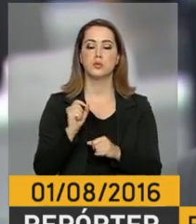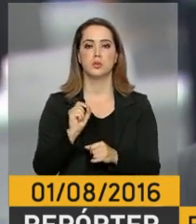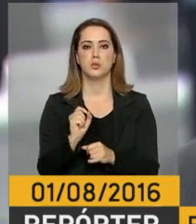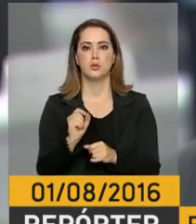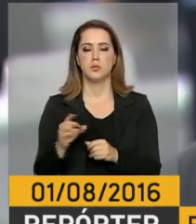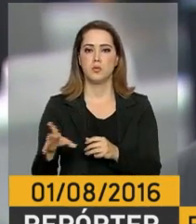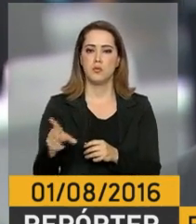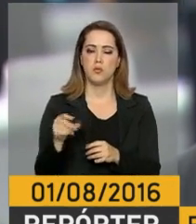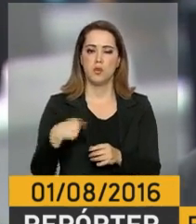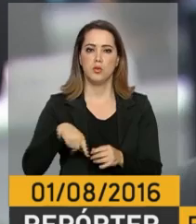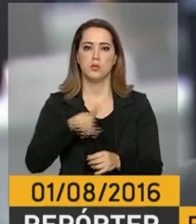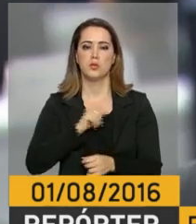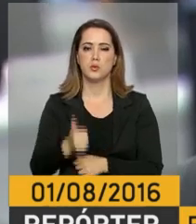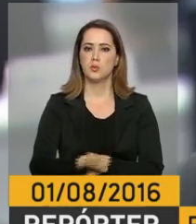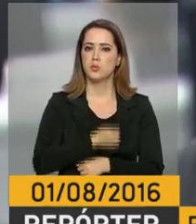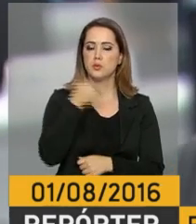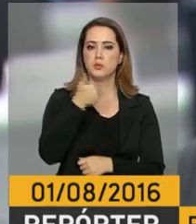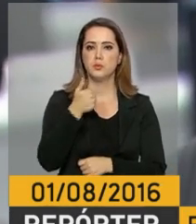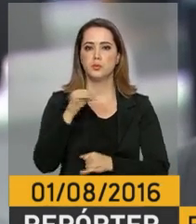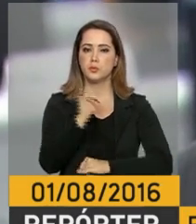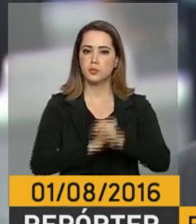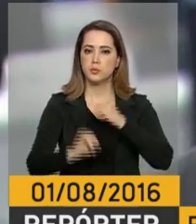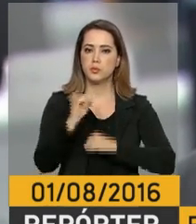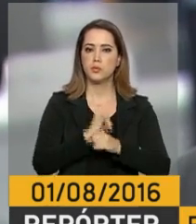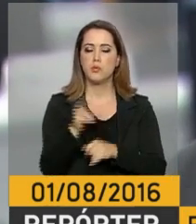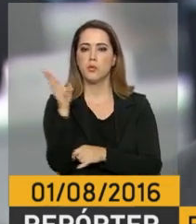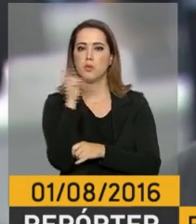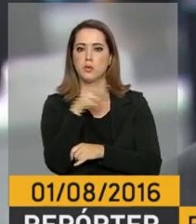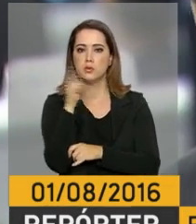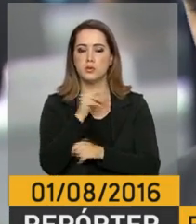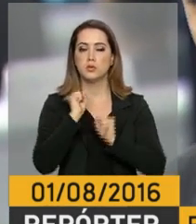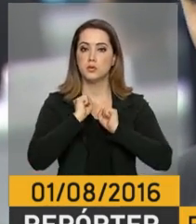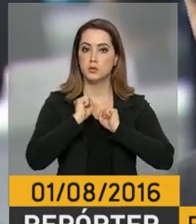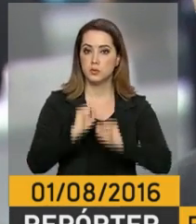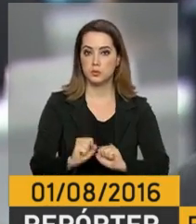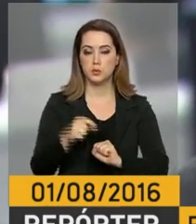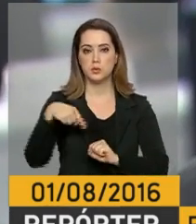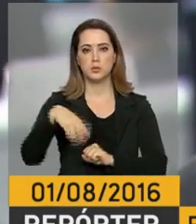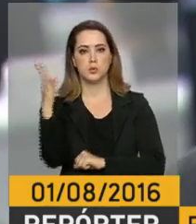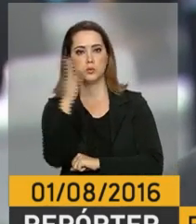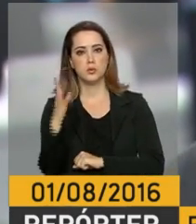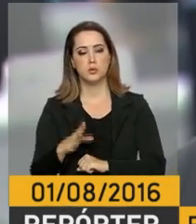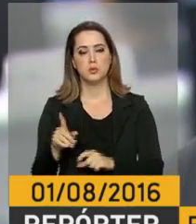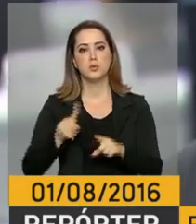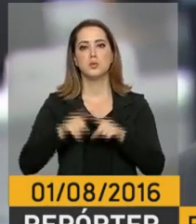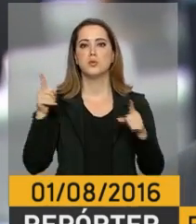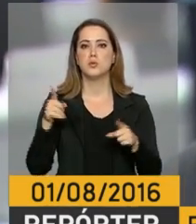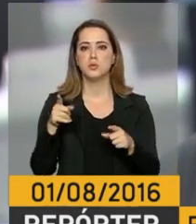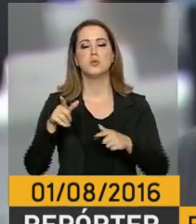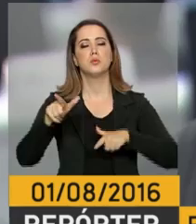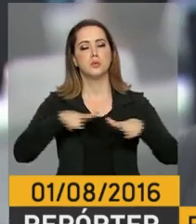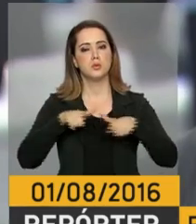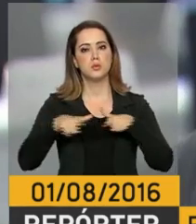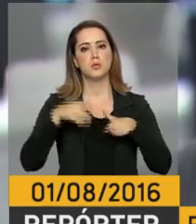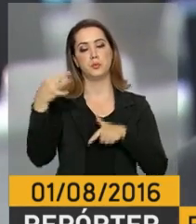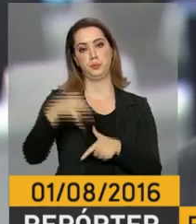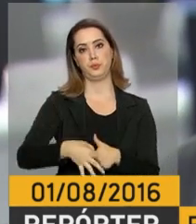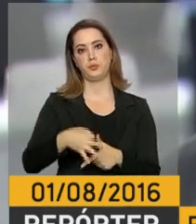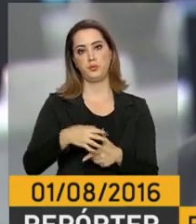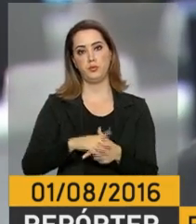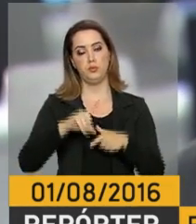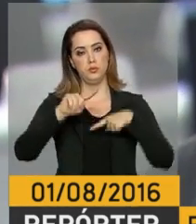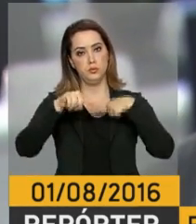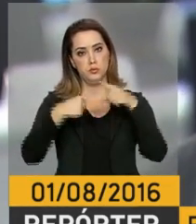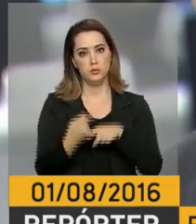possamos aprimorar os dados, para que rapidamente possamos, não só o Brasil, os outros países, tomar uma atitude. Depois